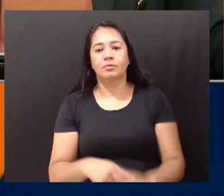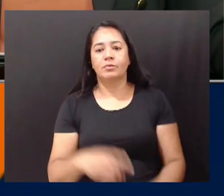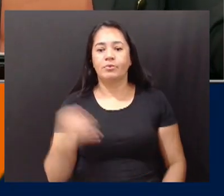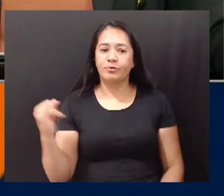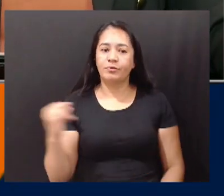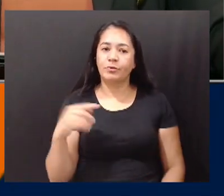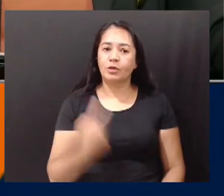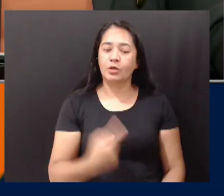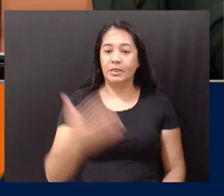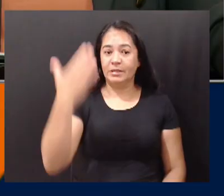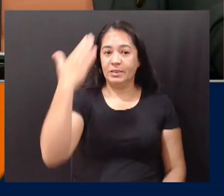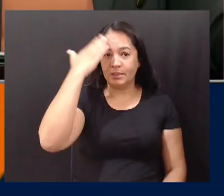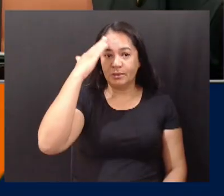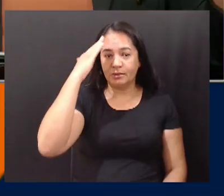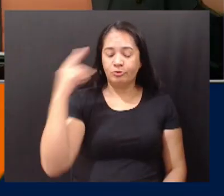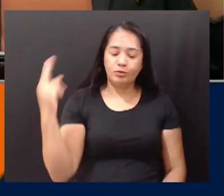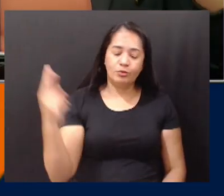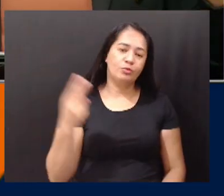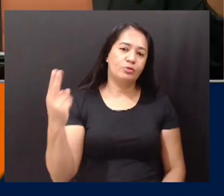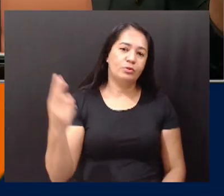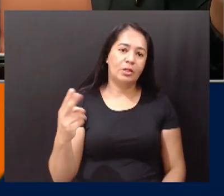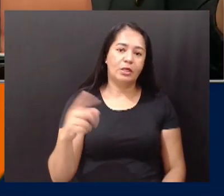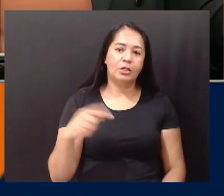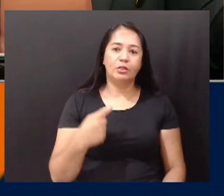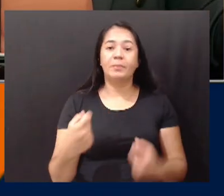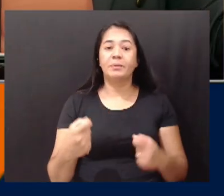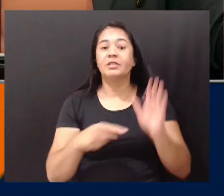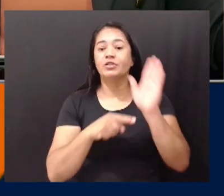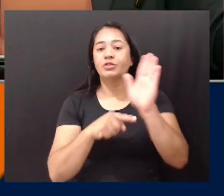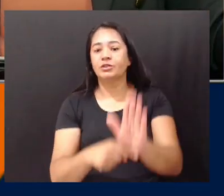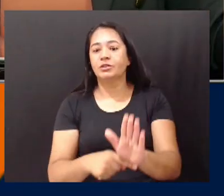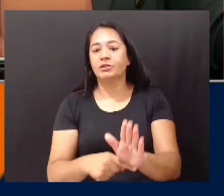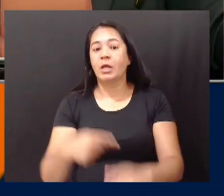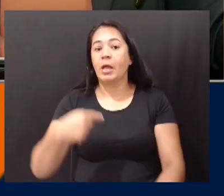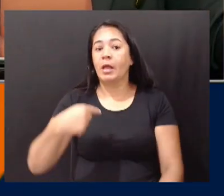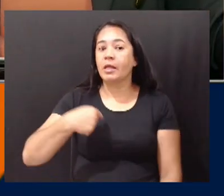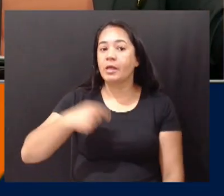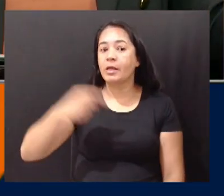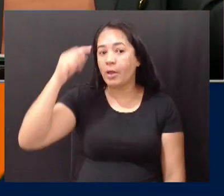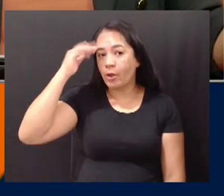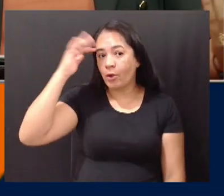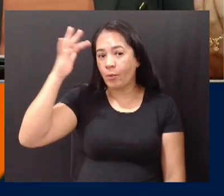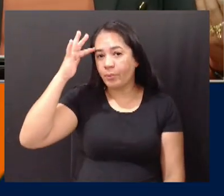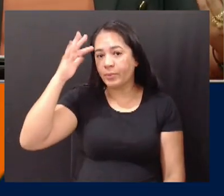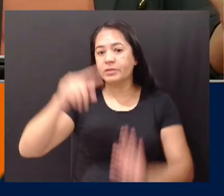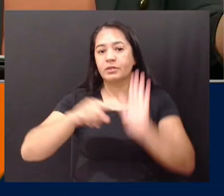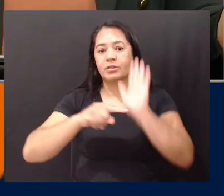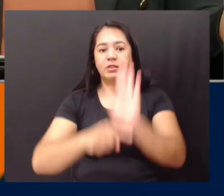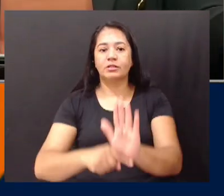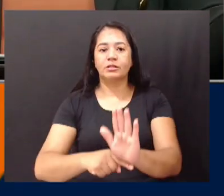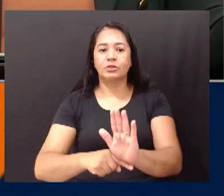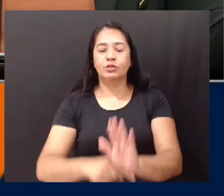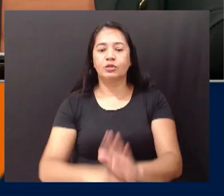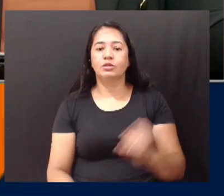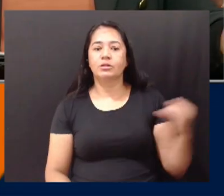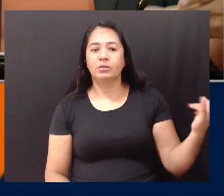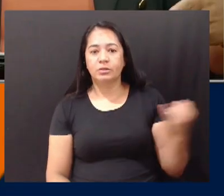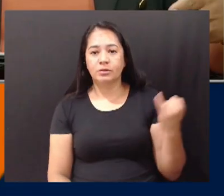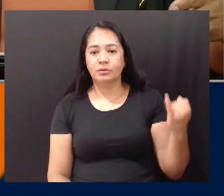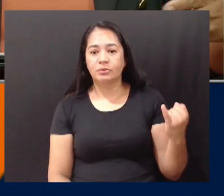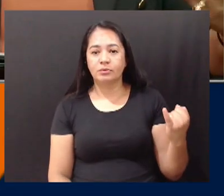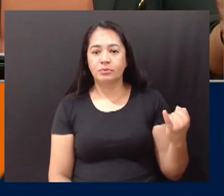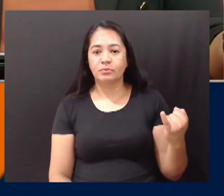não dá mais e quando a gente precisa de ajuda. Eu penso que a ajuda, ela é importante antes